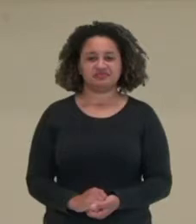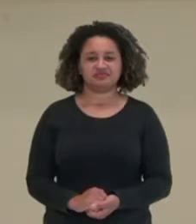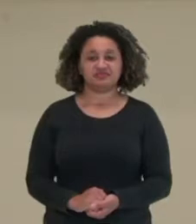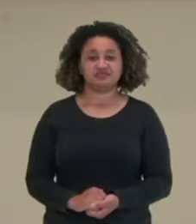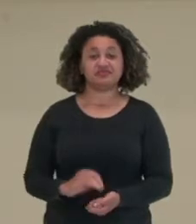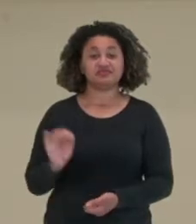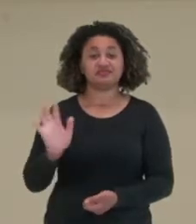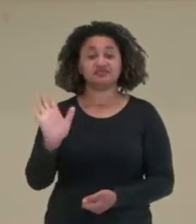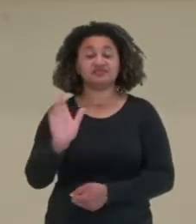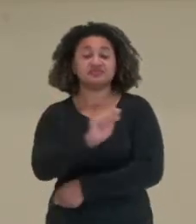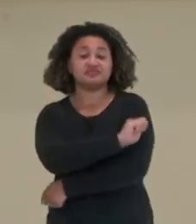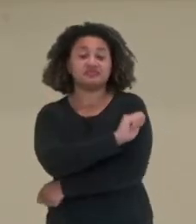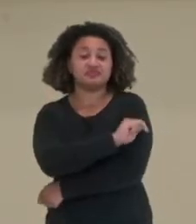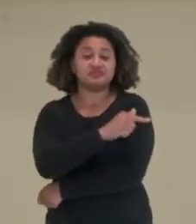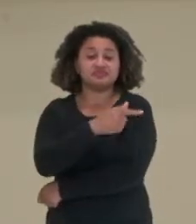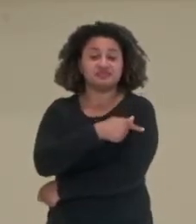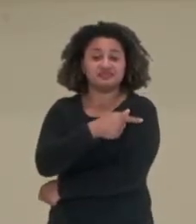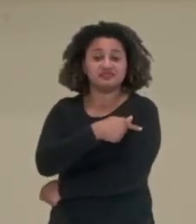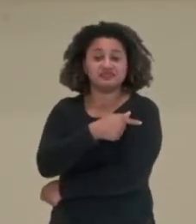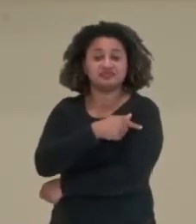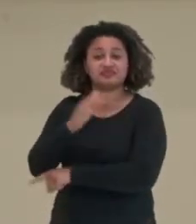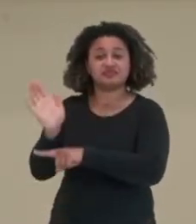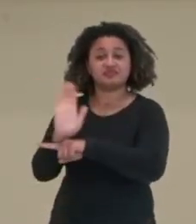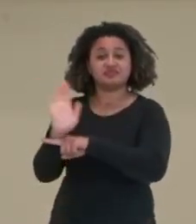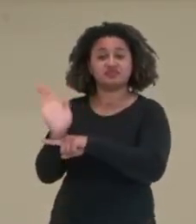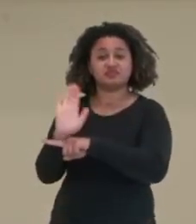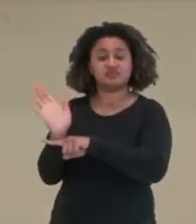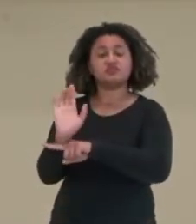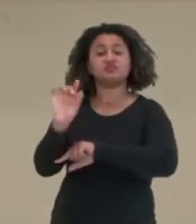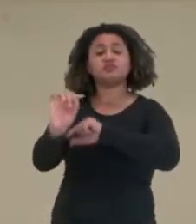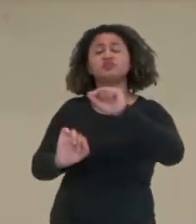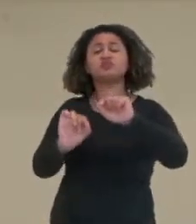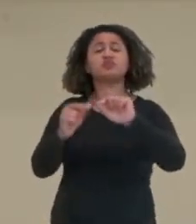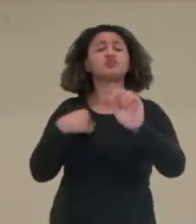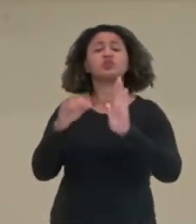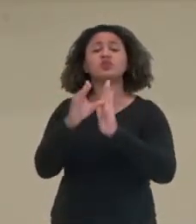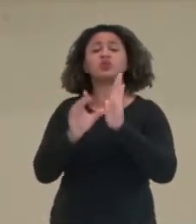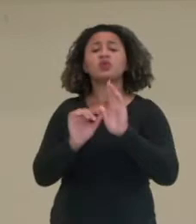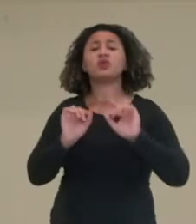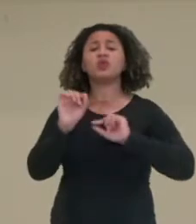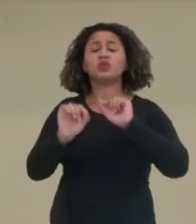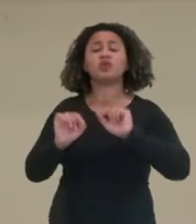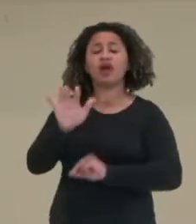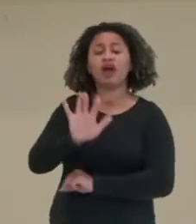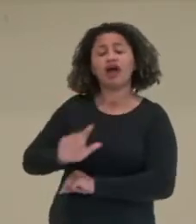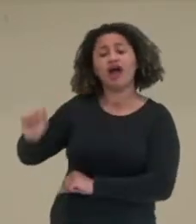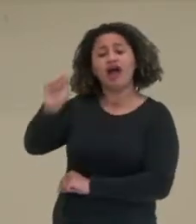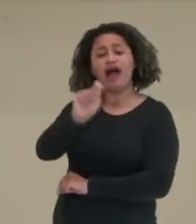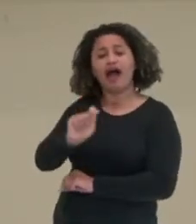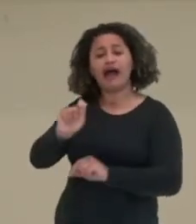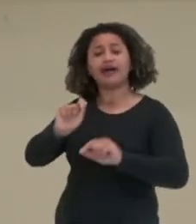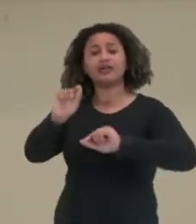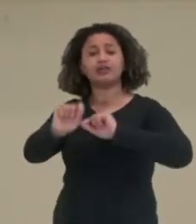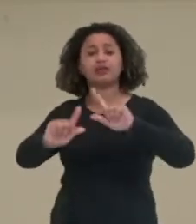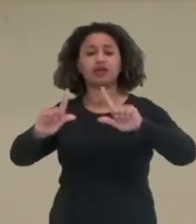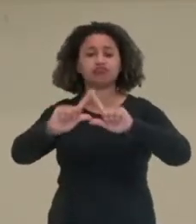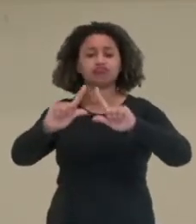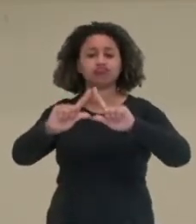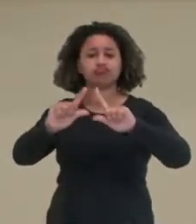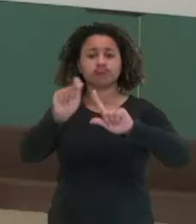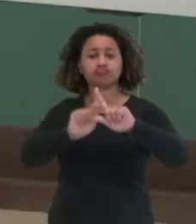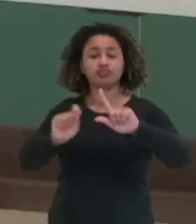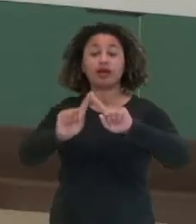Olá, estudantes do sétimo ano! Neste vídeo, vamos falar sobre a área do triângulo.